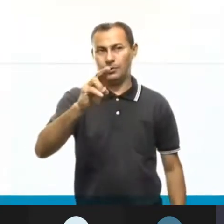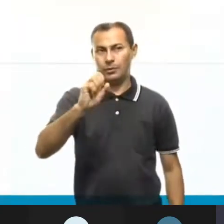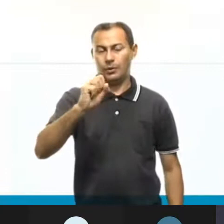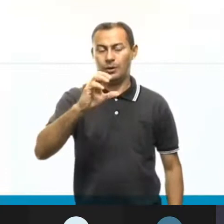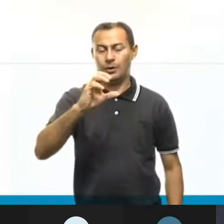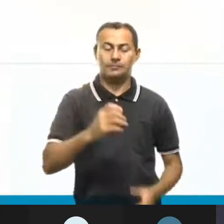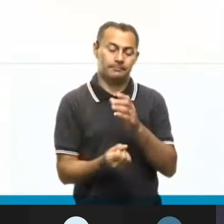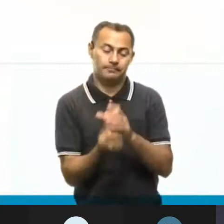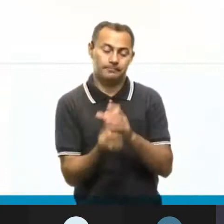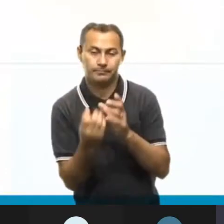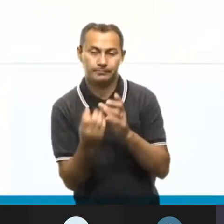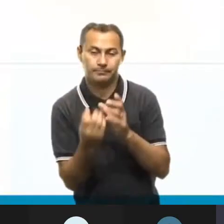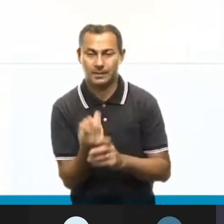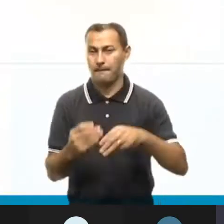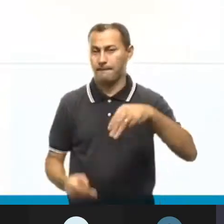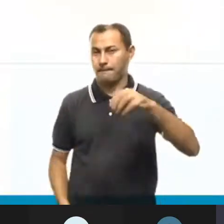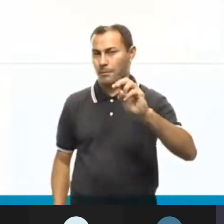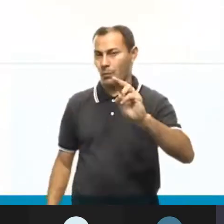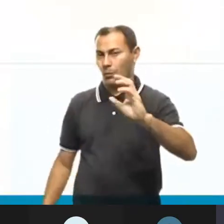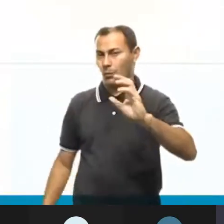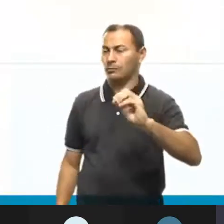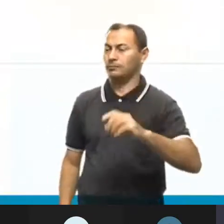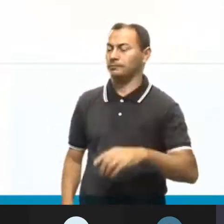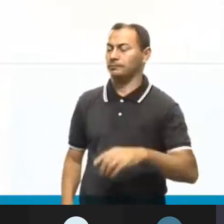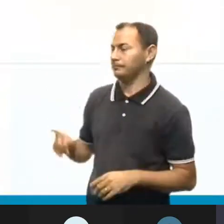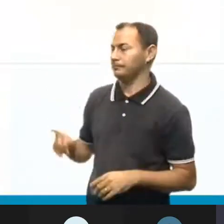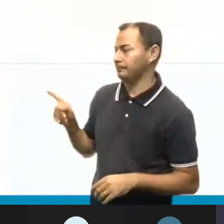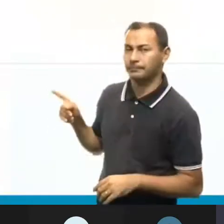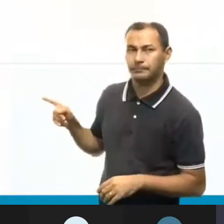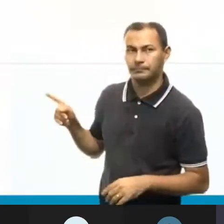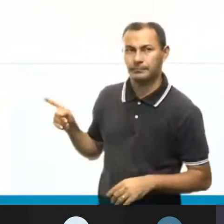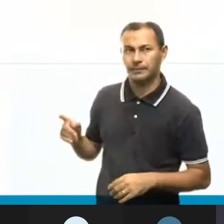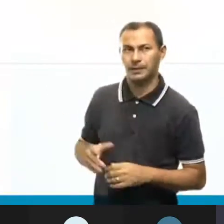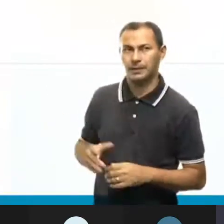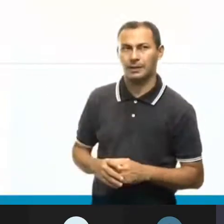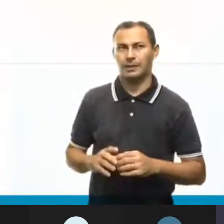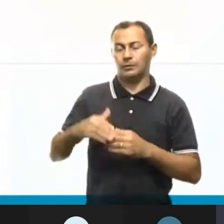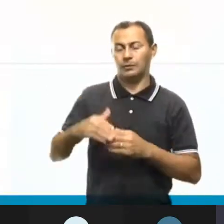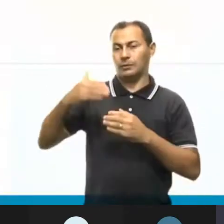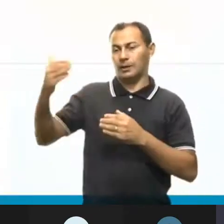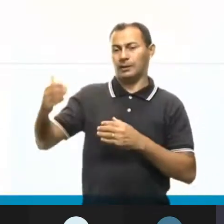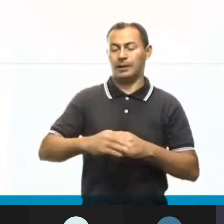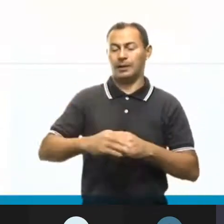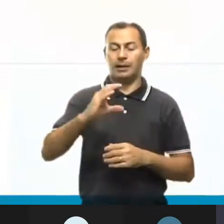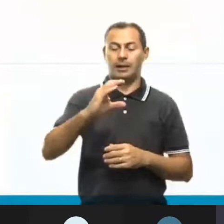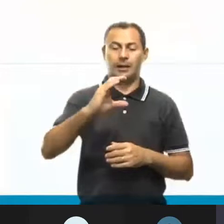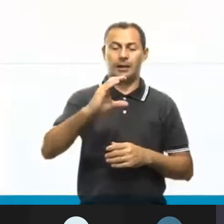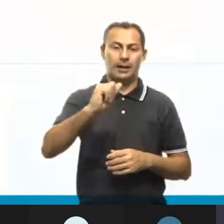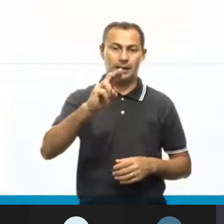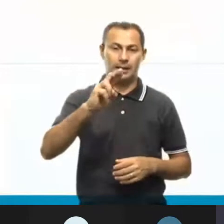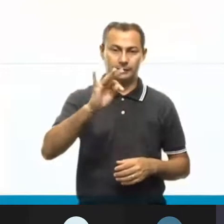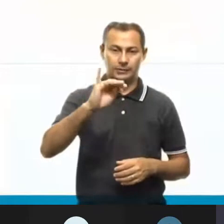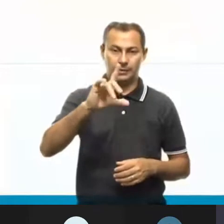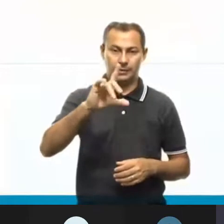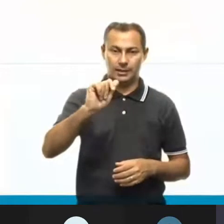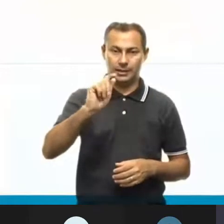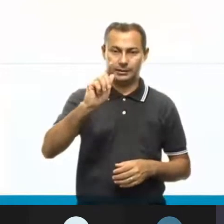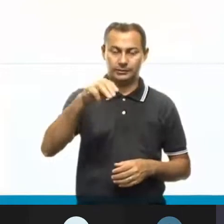ó, produtoras de muco, e aqui nós temos a cartilagem hialina,